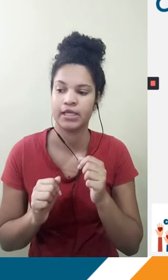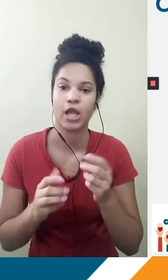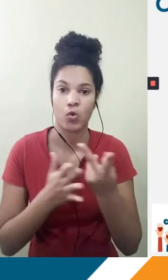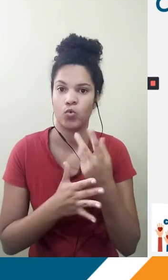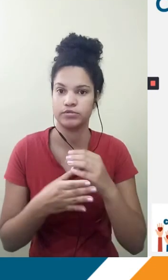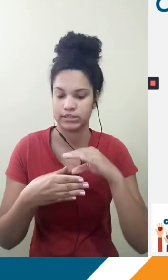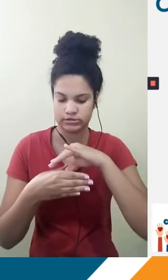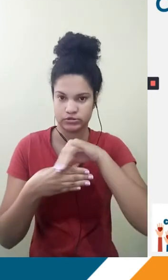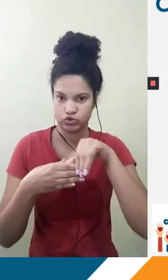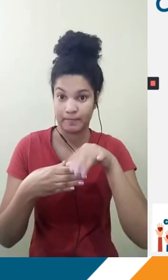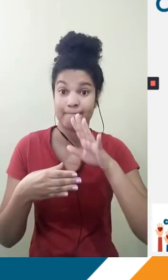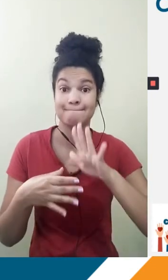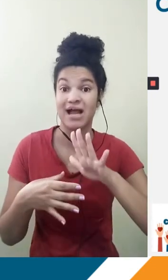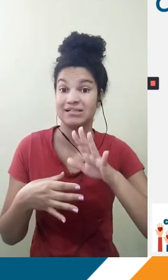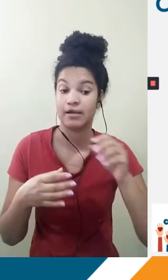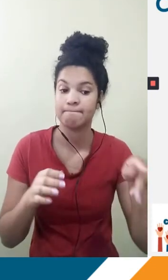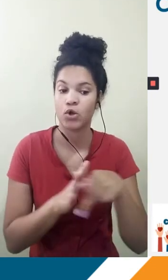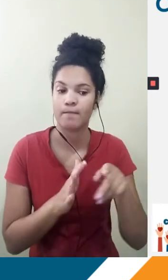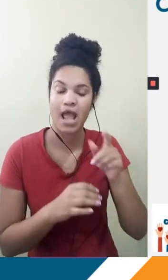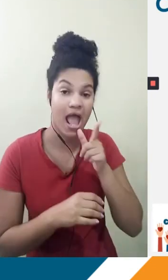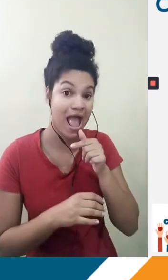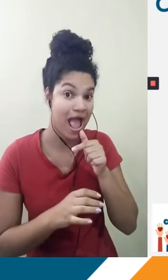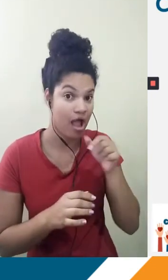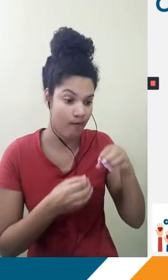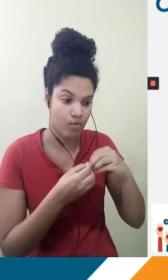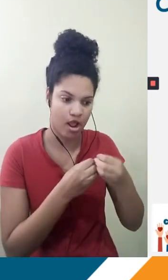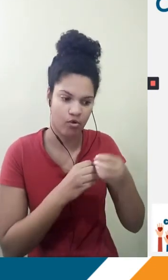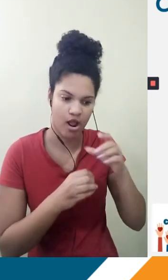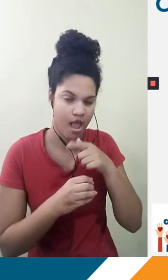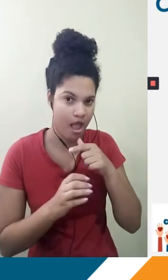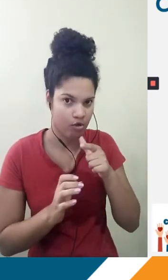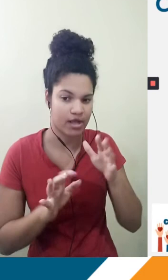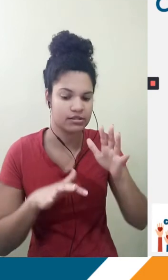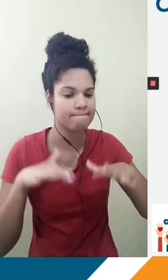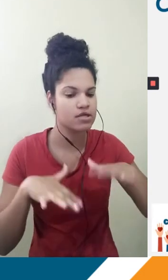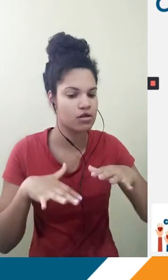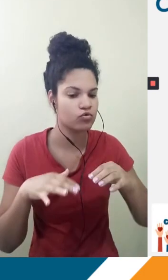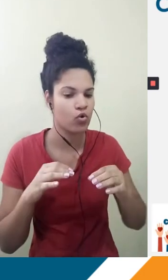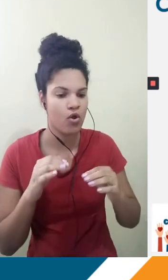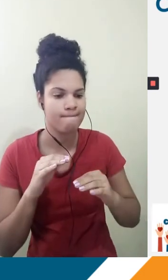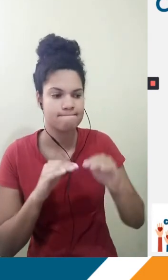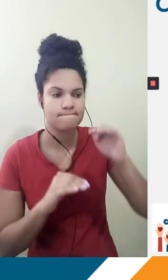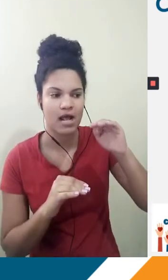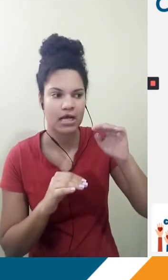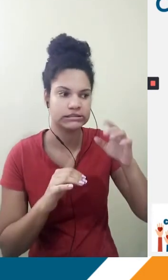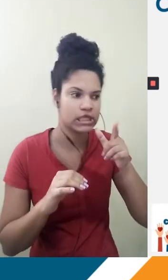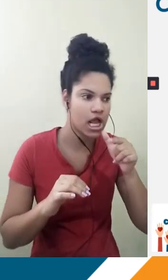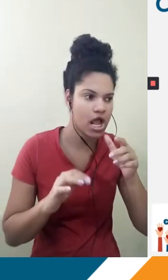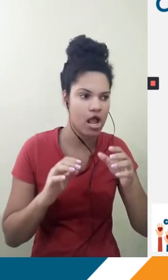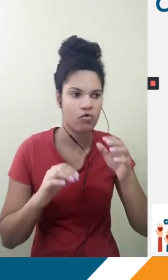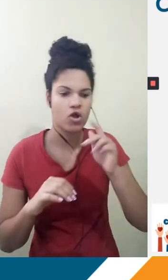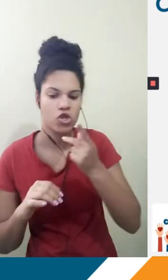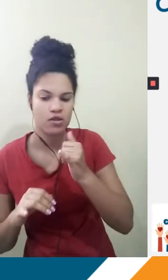água, de acordo com diferenças de concentração, meio isotônico, hipertônico ou hipotônico. Vocês precisam dar uma olhadinha sobre isso